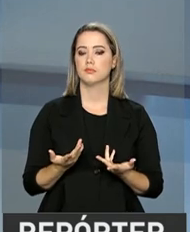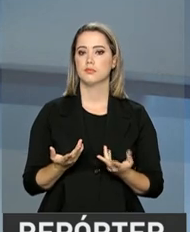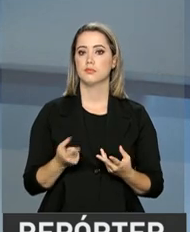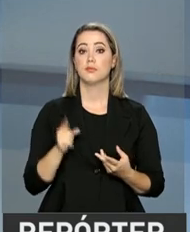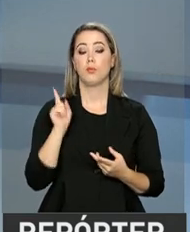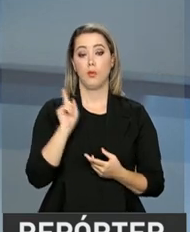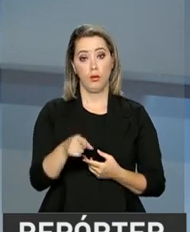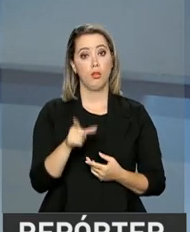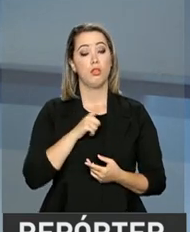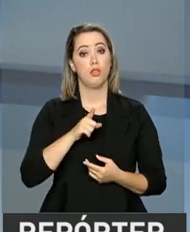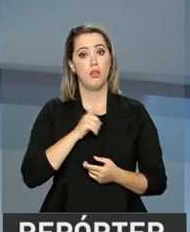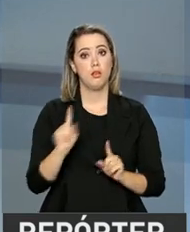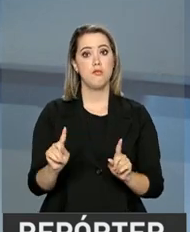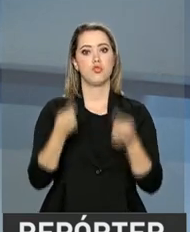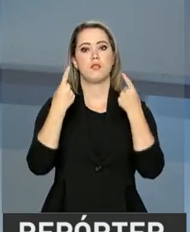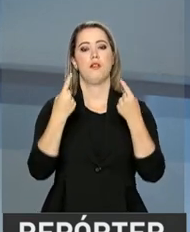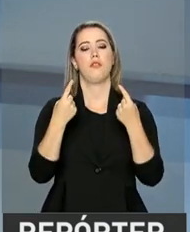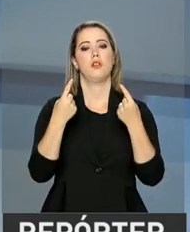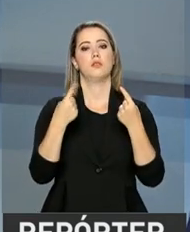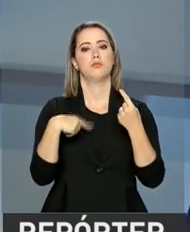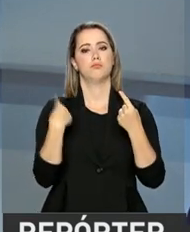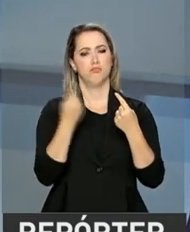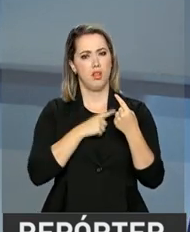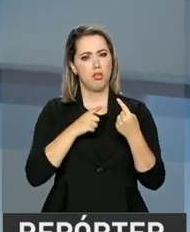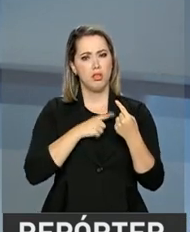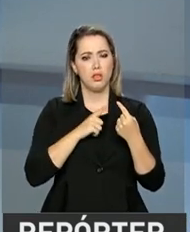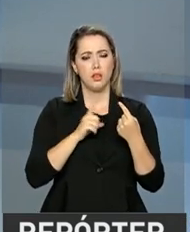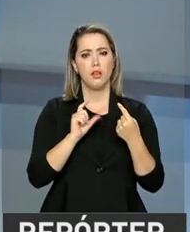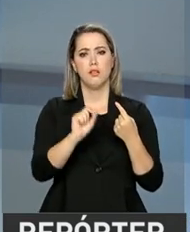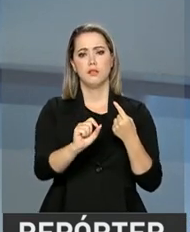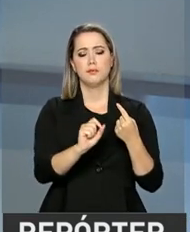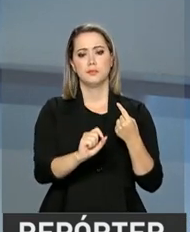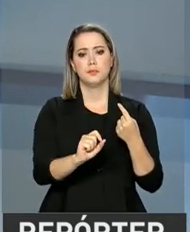Há grandes desafios, há grandes